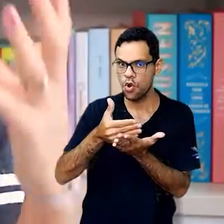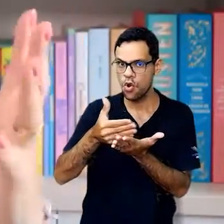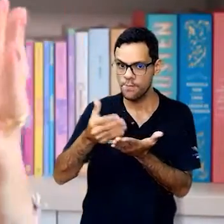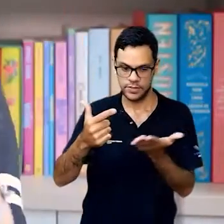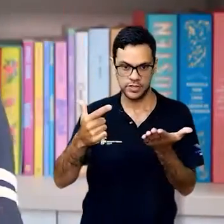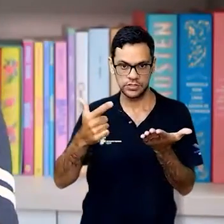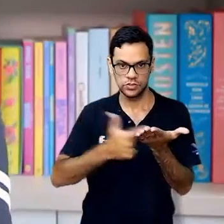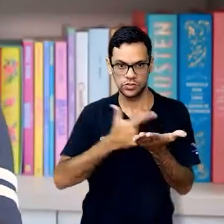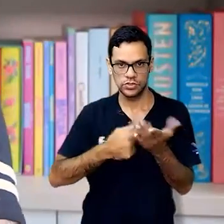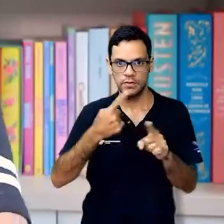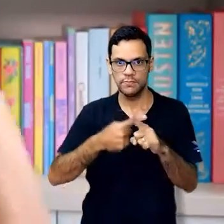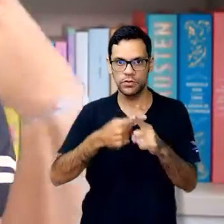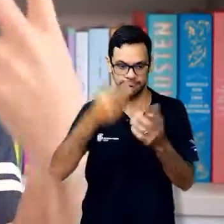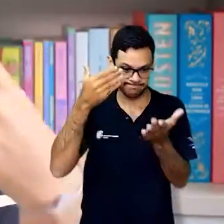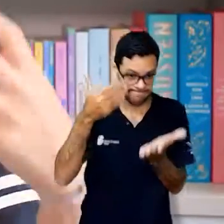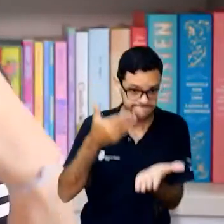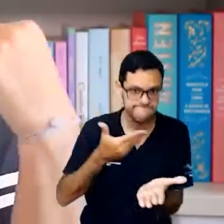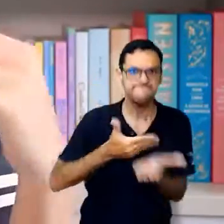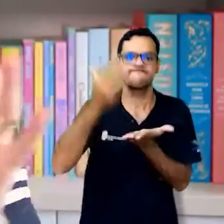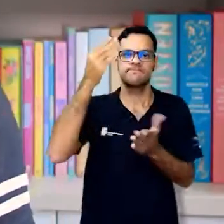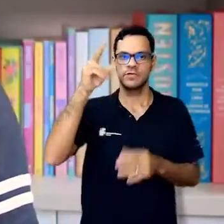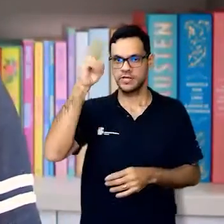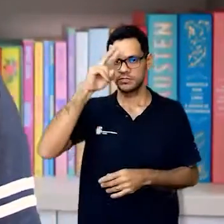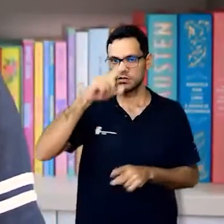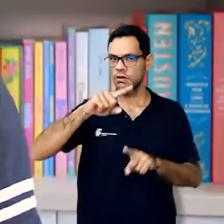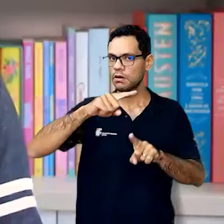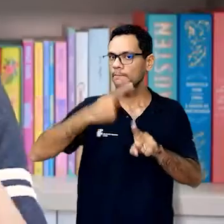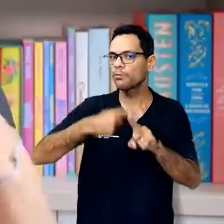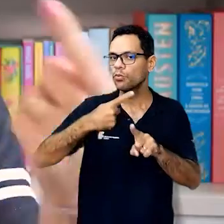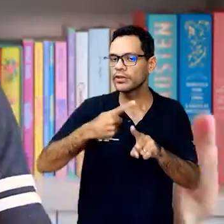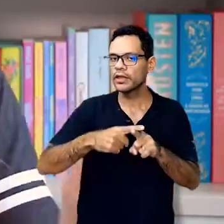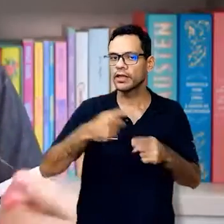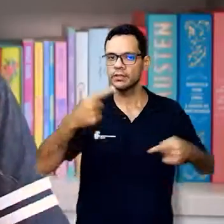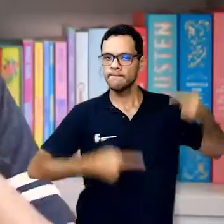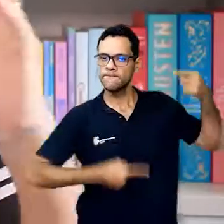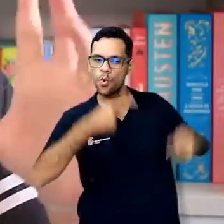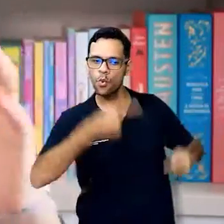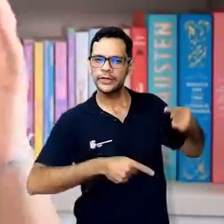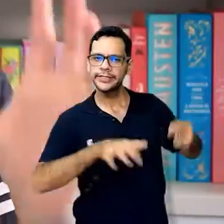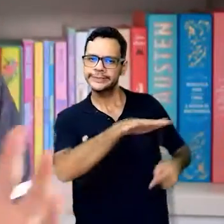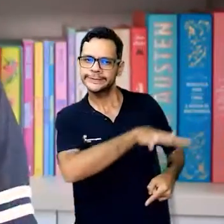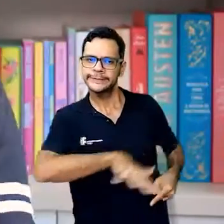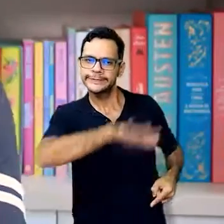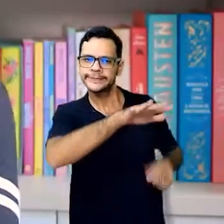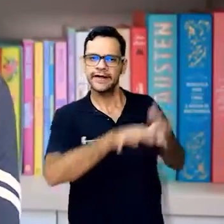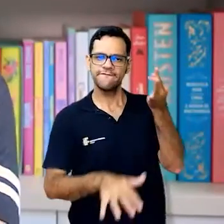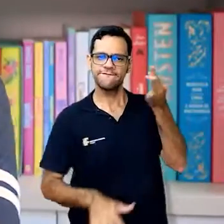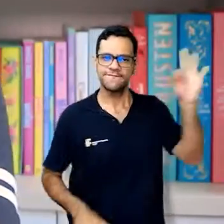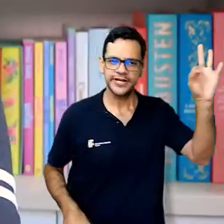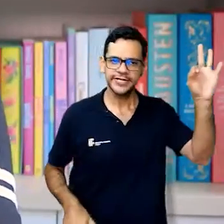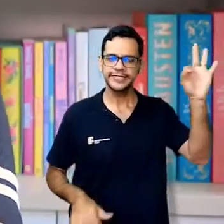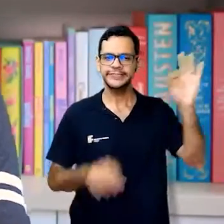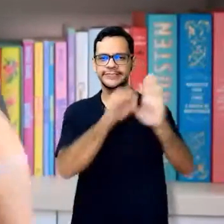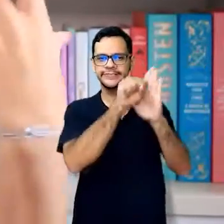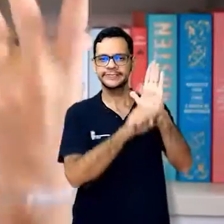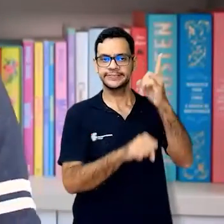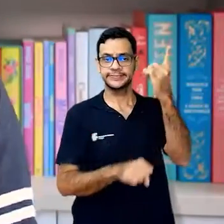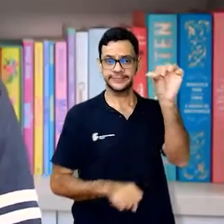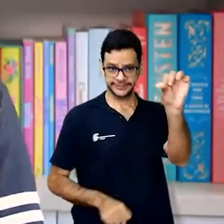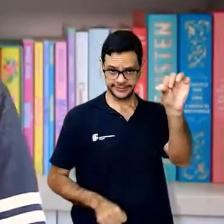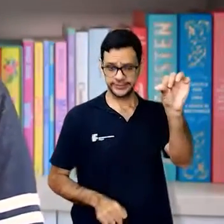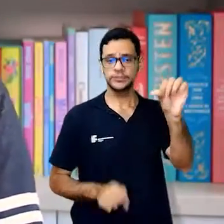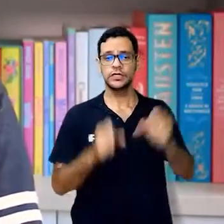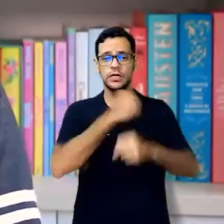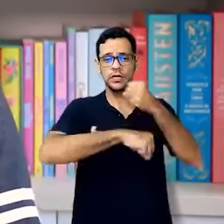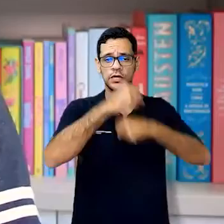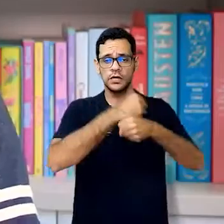no começo do livro, porque a gente tem ali um pontapé inicial da história justamente por conta de um contexto político do que tá rolando na França no século XIX,